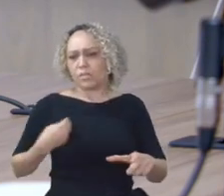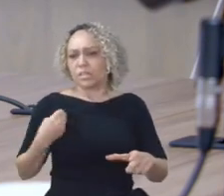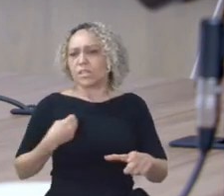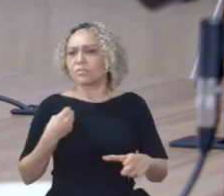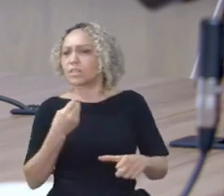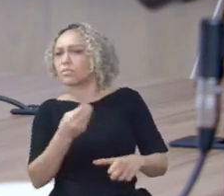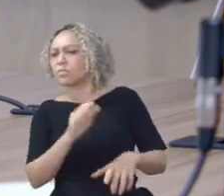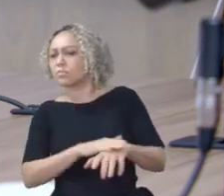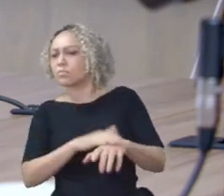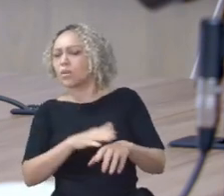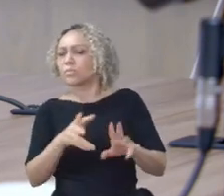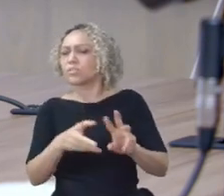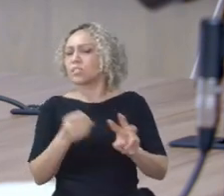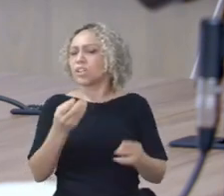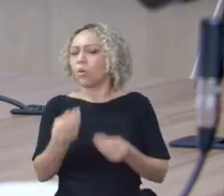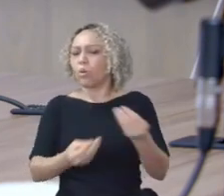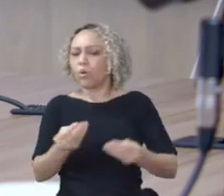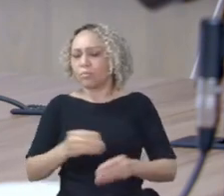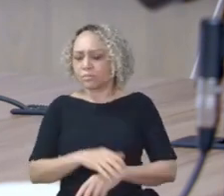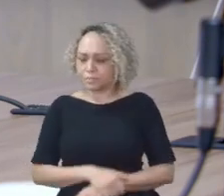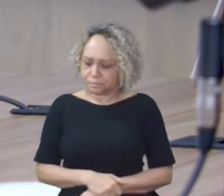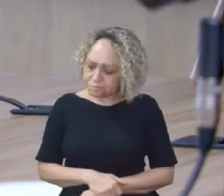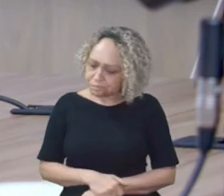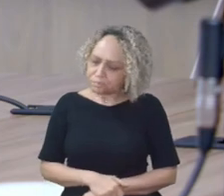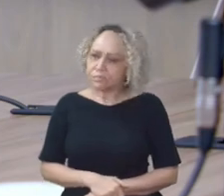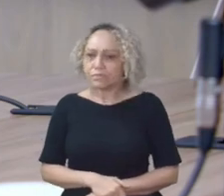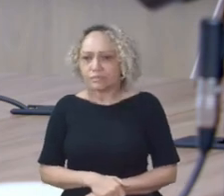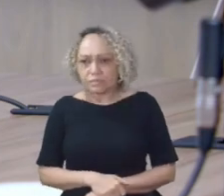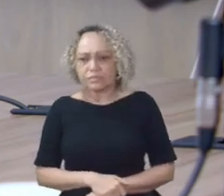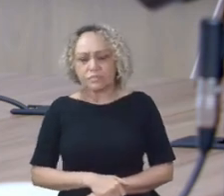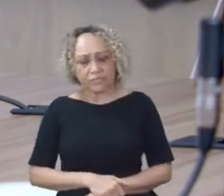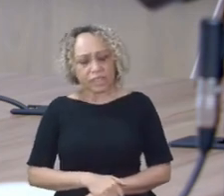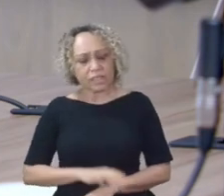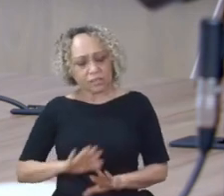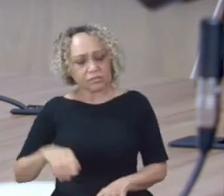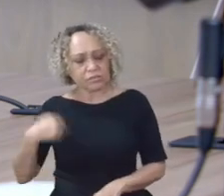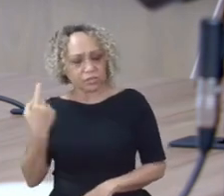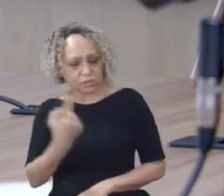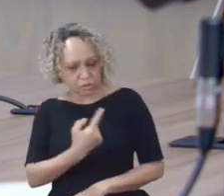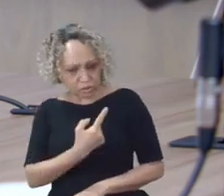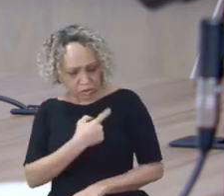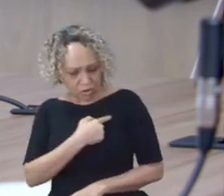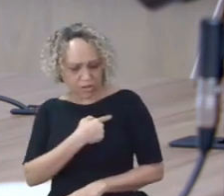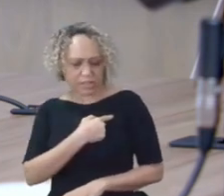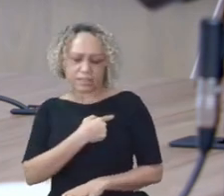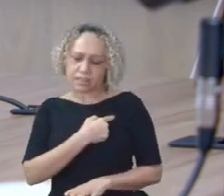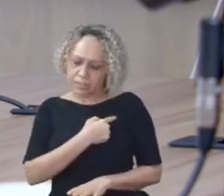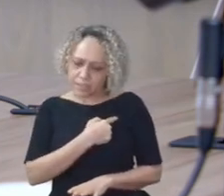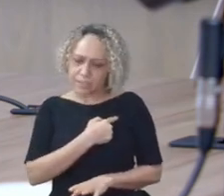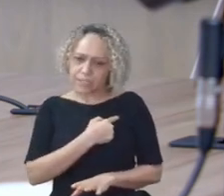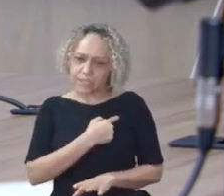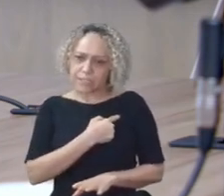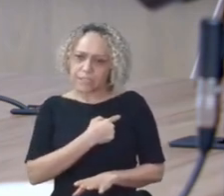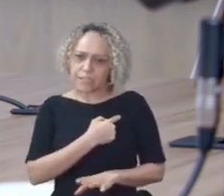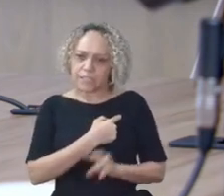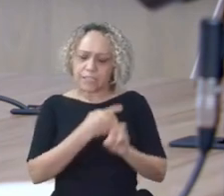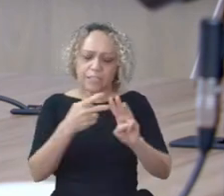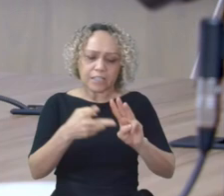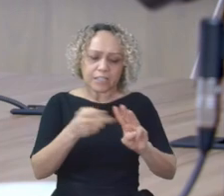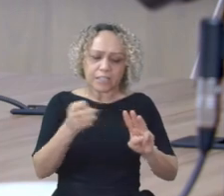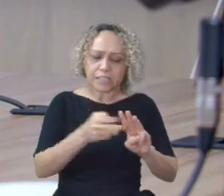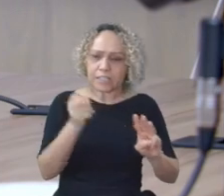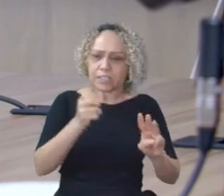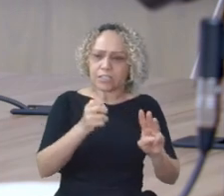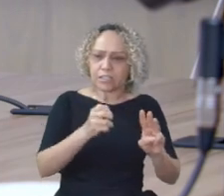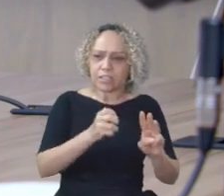entrar numa faculdade e tal, mas de todo o conhecimento que nós indígenas que saímos dos nossos territórios, como